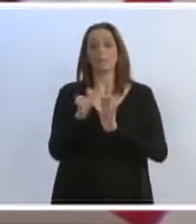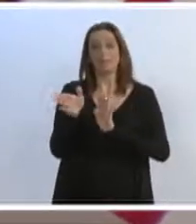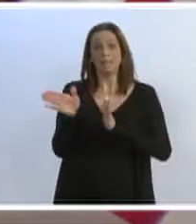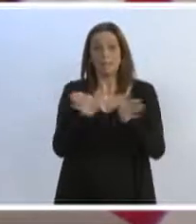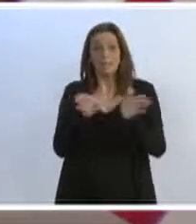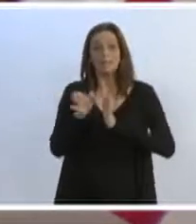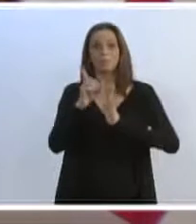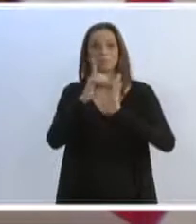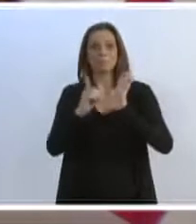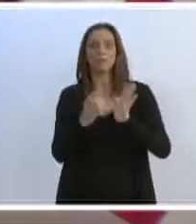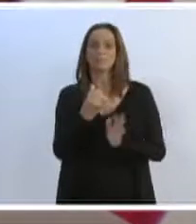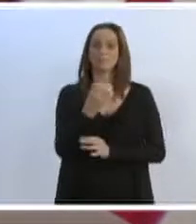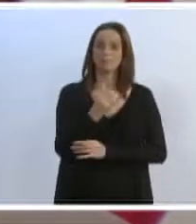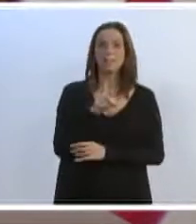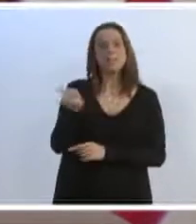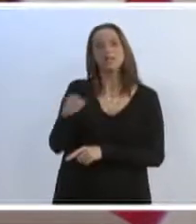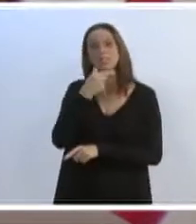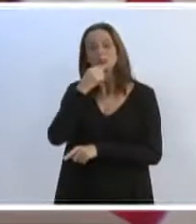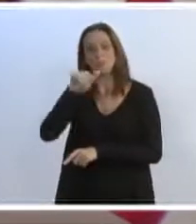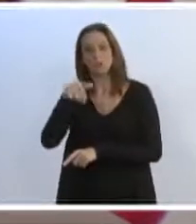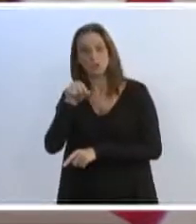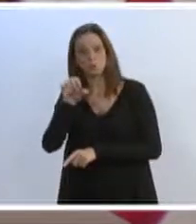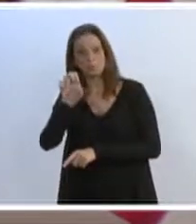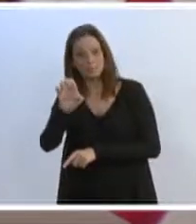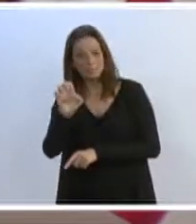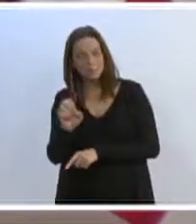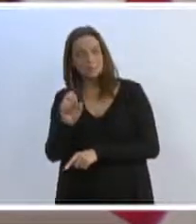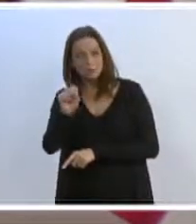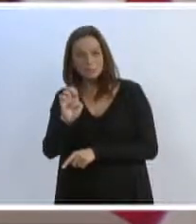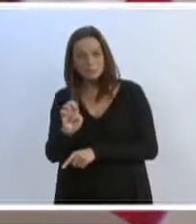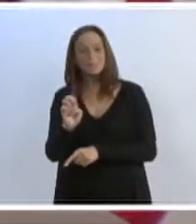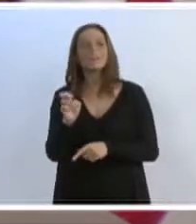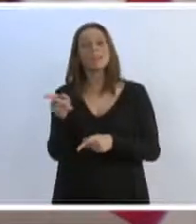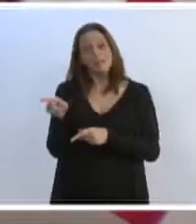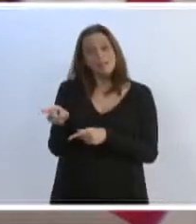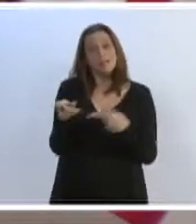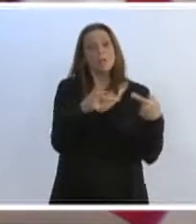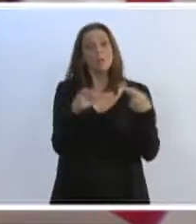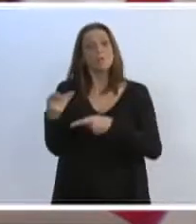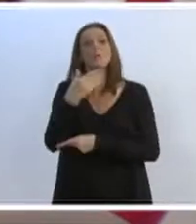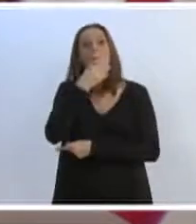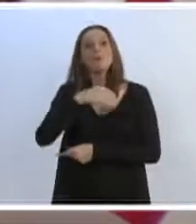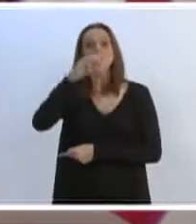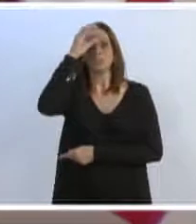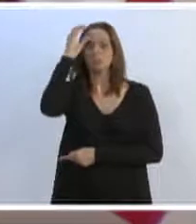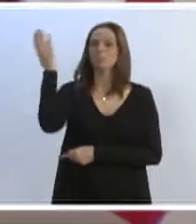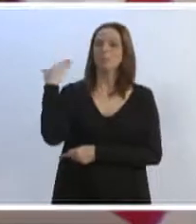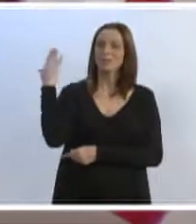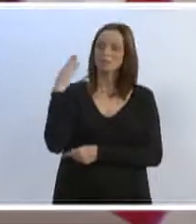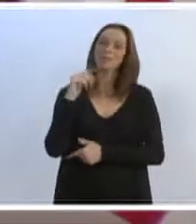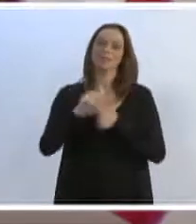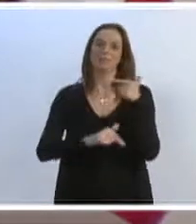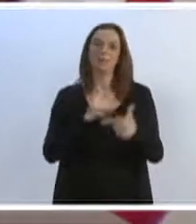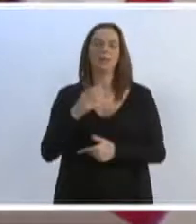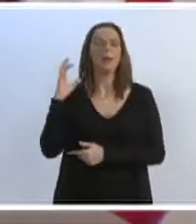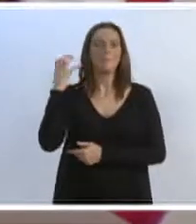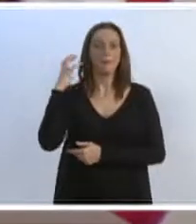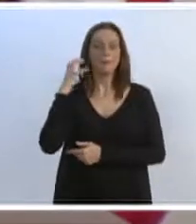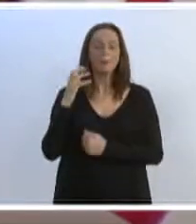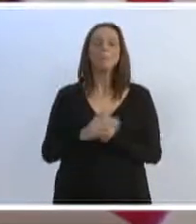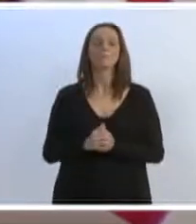os alicerces para que nós conhecemos não só a história, mas também a personalidade de quem construiu a colônia de